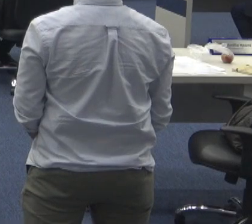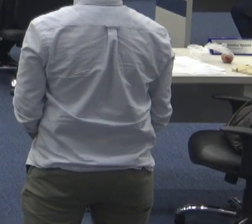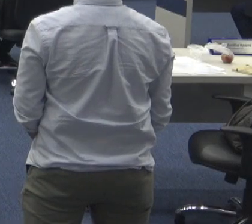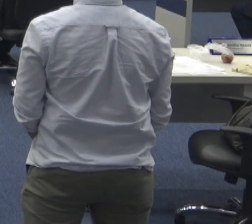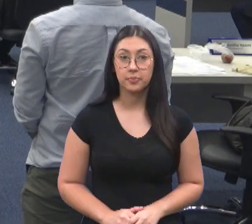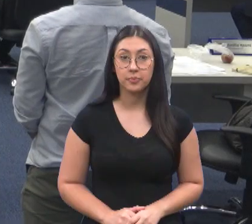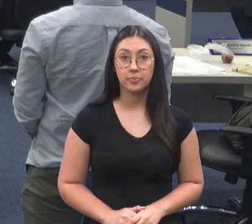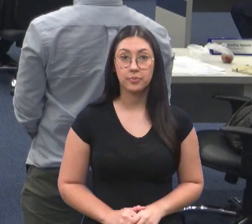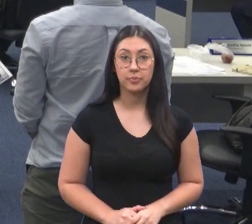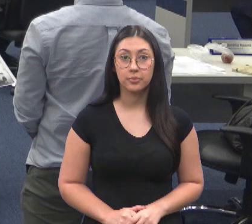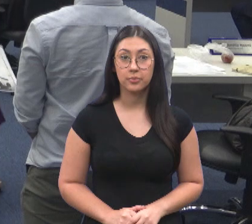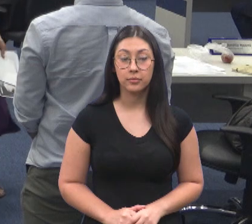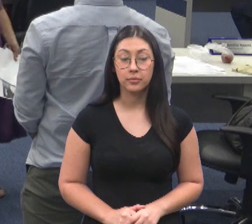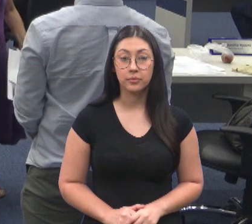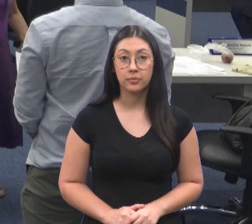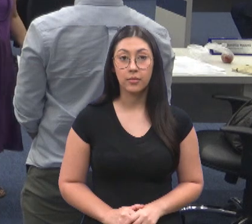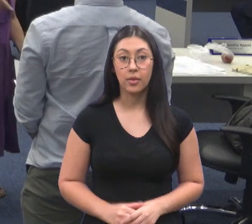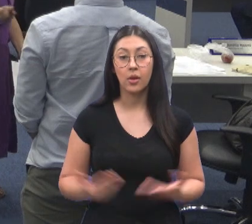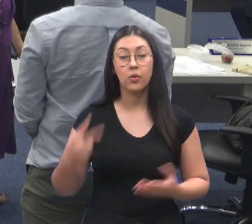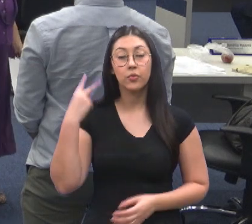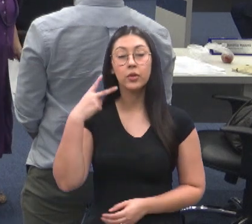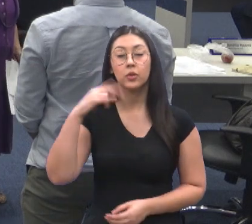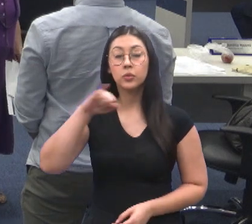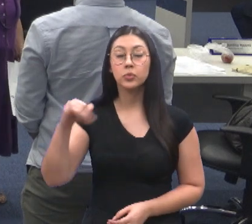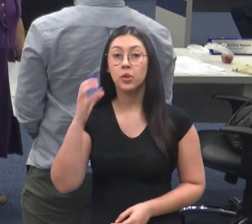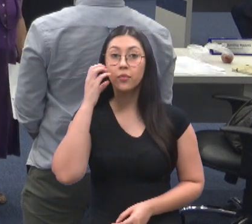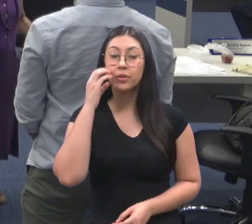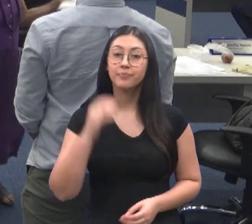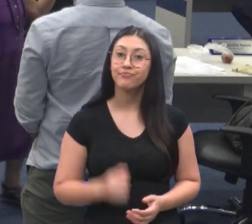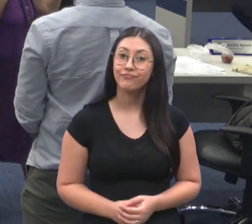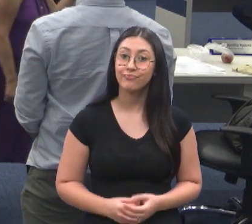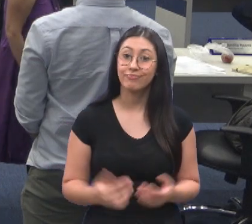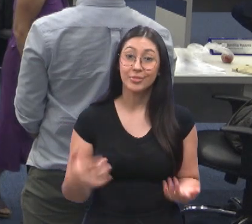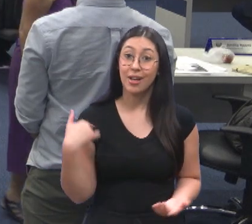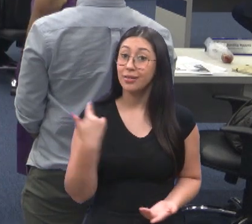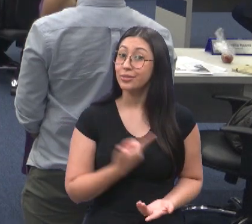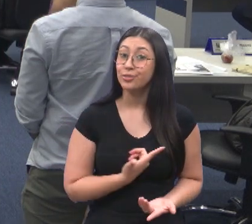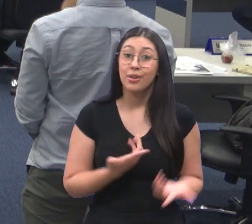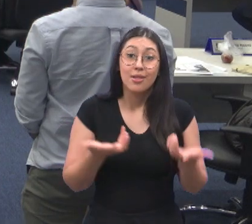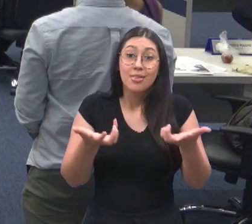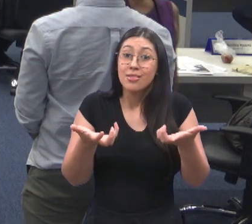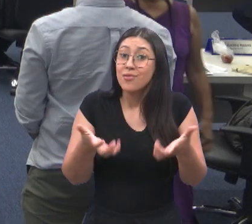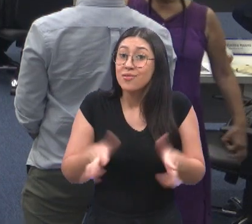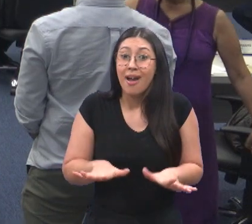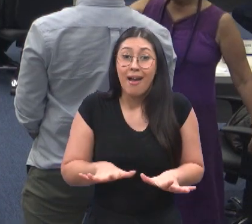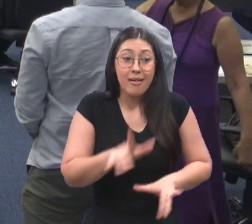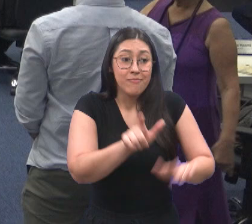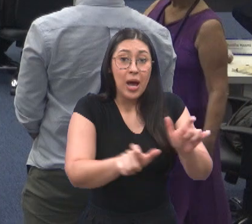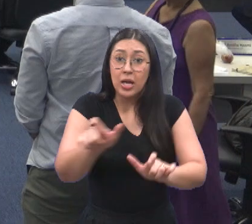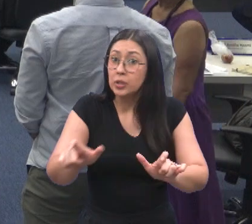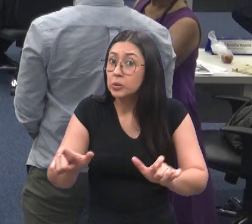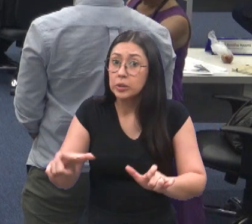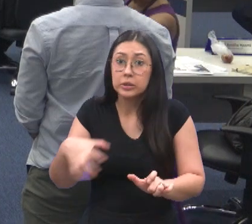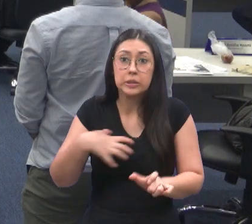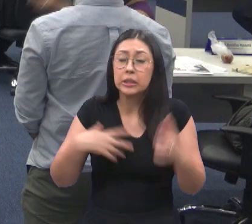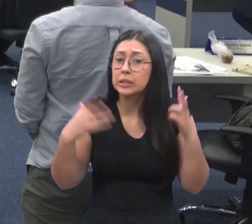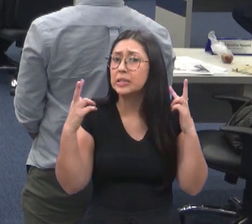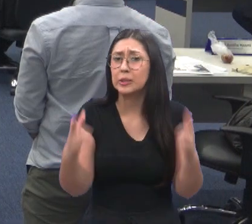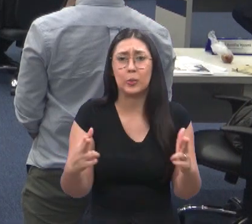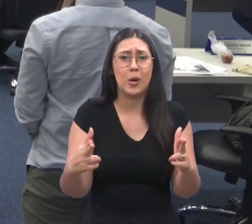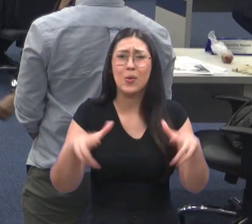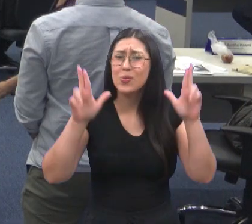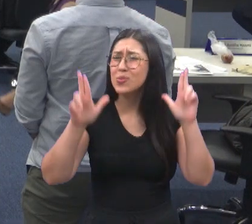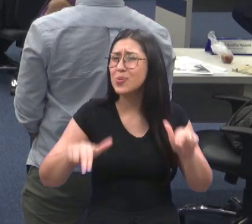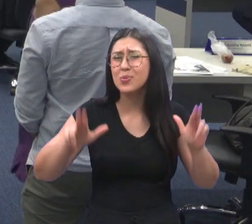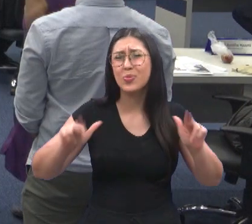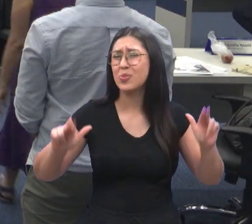Com a palavra, a vereadora Juliana Fraga. No fundo, a gente não deseja isso para ninguém, né? Nem para nenhuma das mulheres, nem para nenhuma família, para